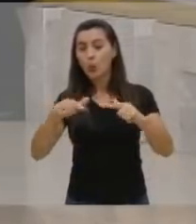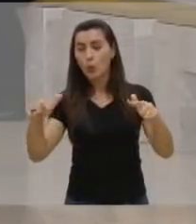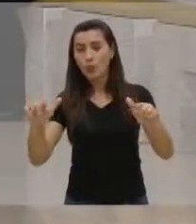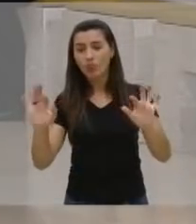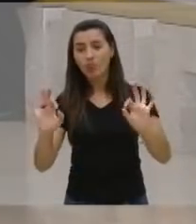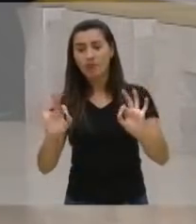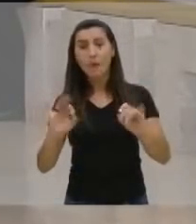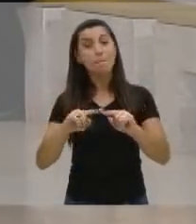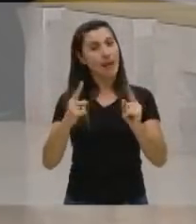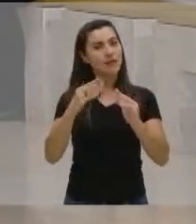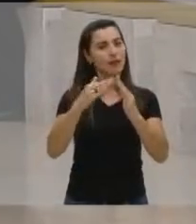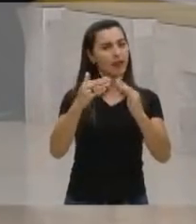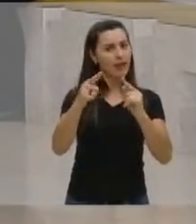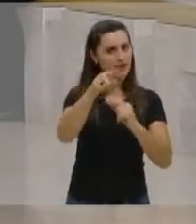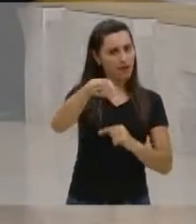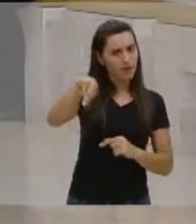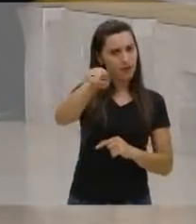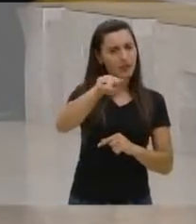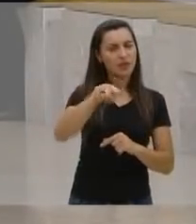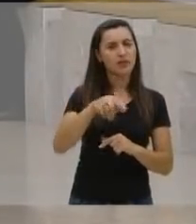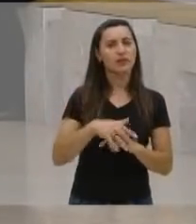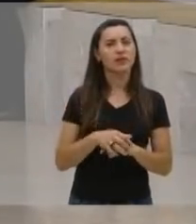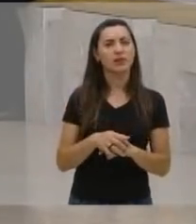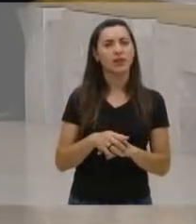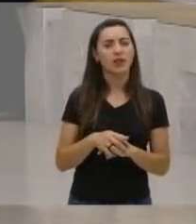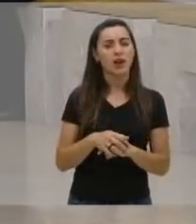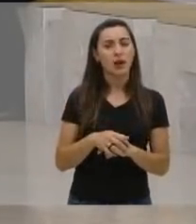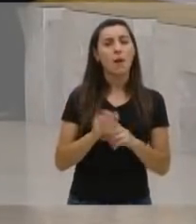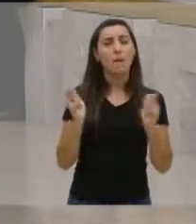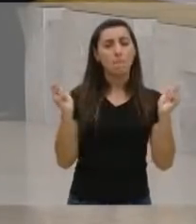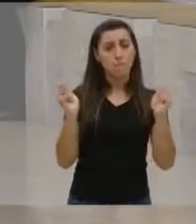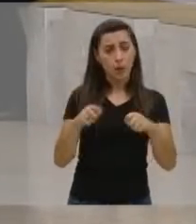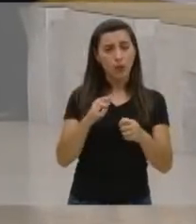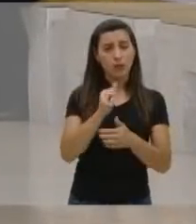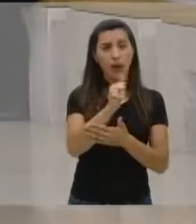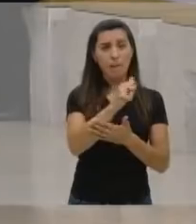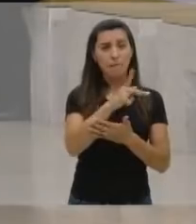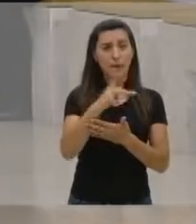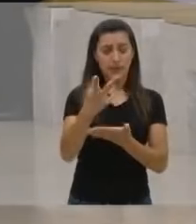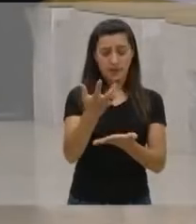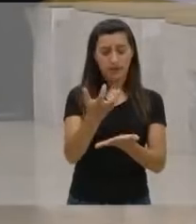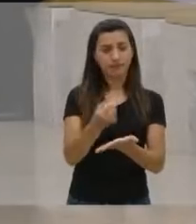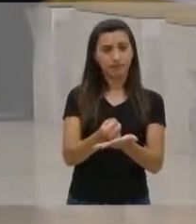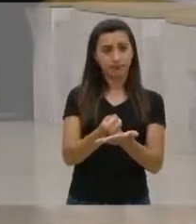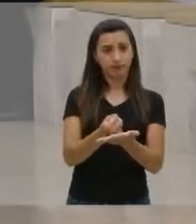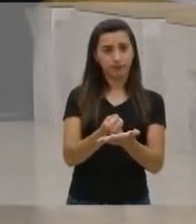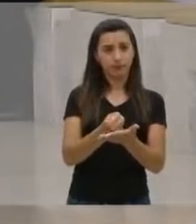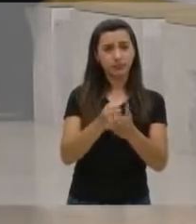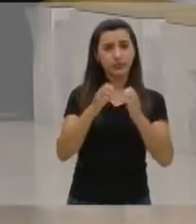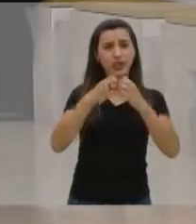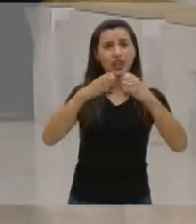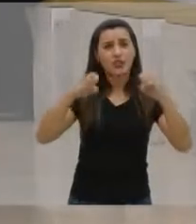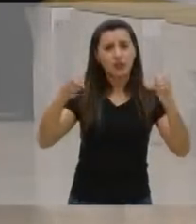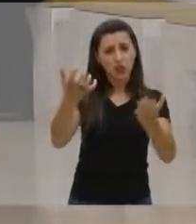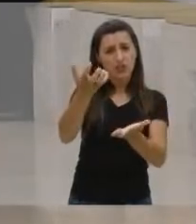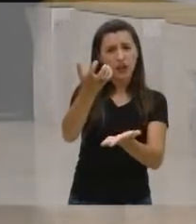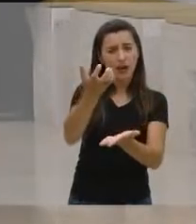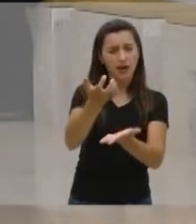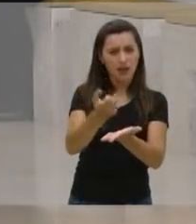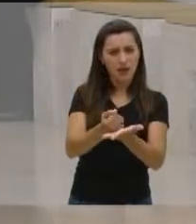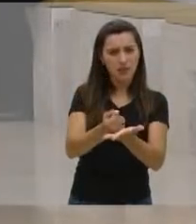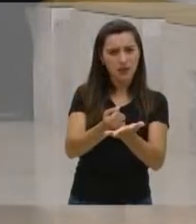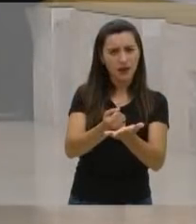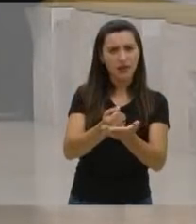casa. Então eu convido você a abrir o aplicativo da obra Evangelizar. É gratuito, pode baixar no seu